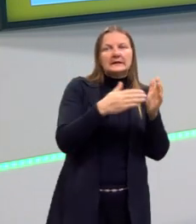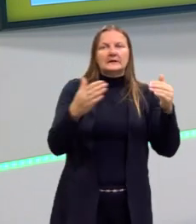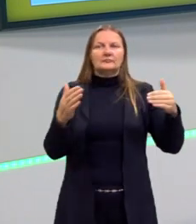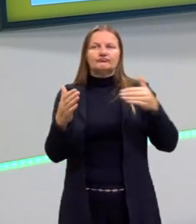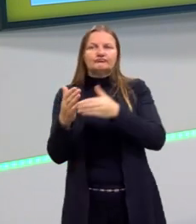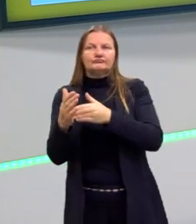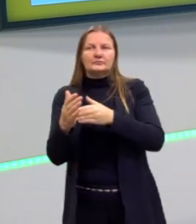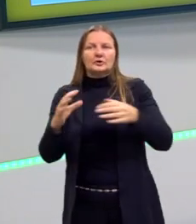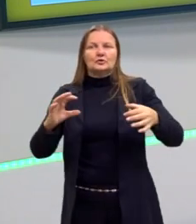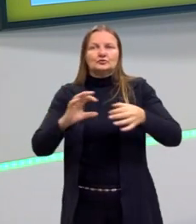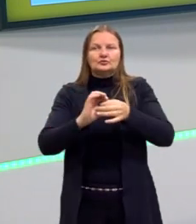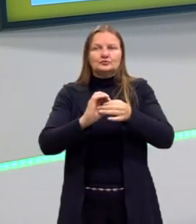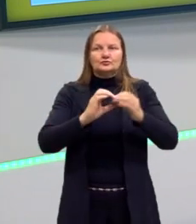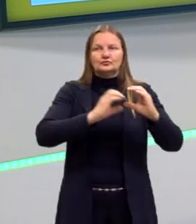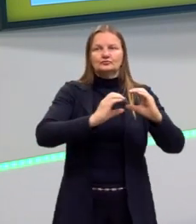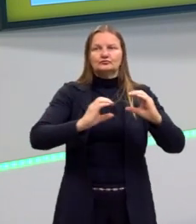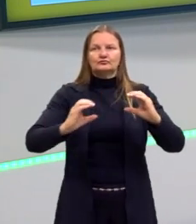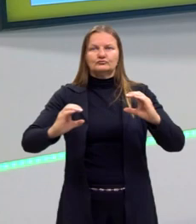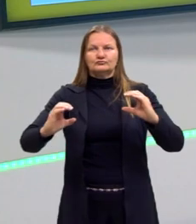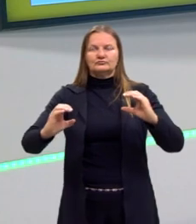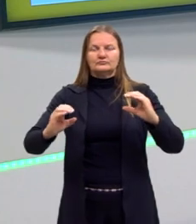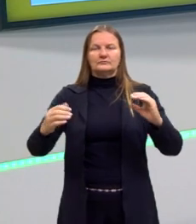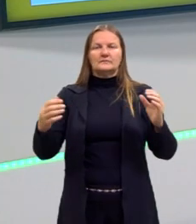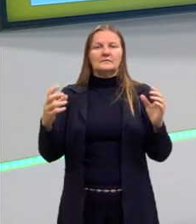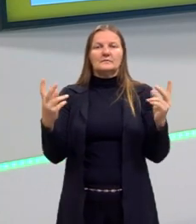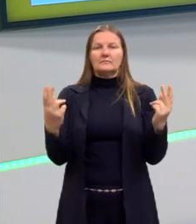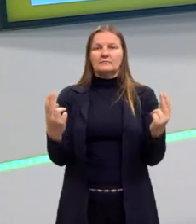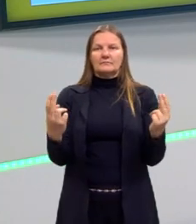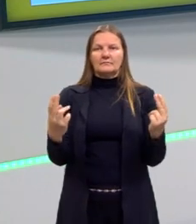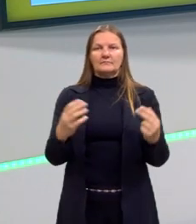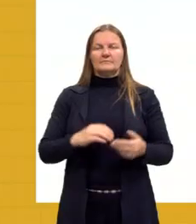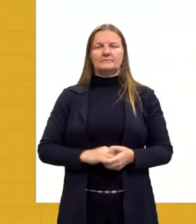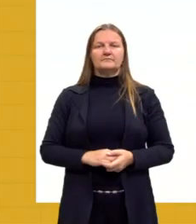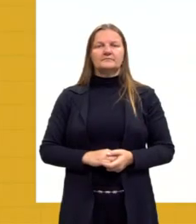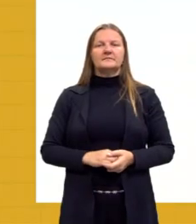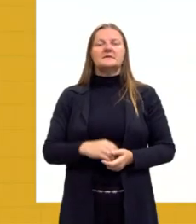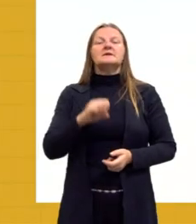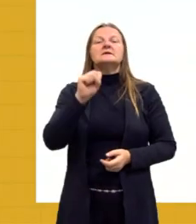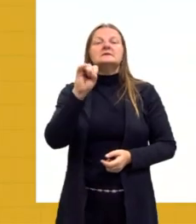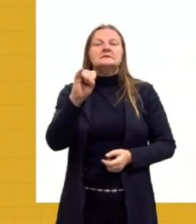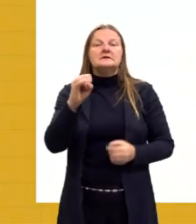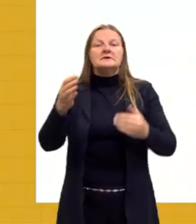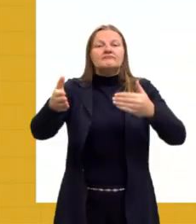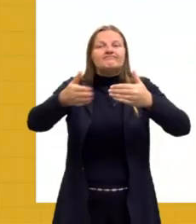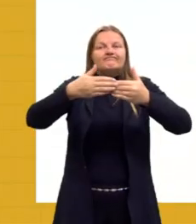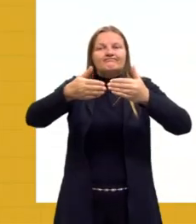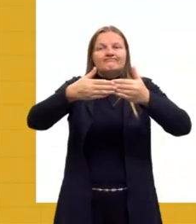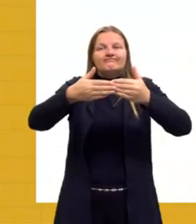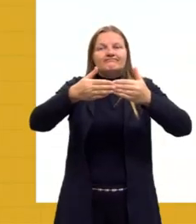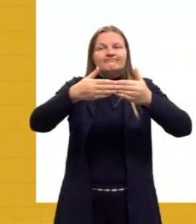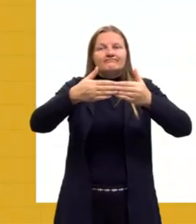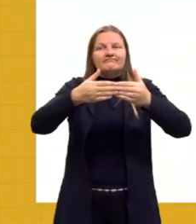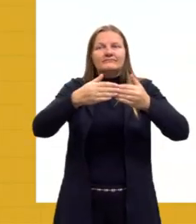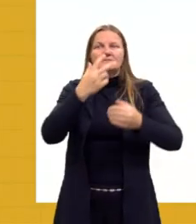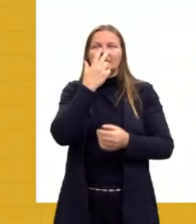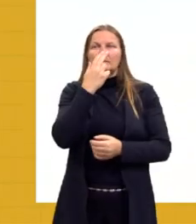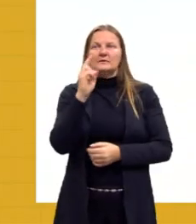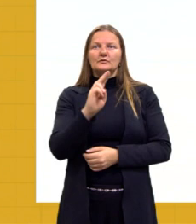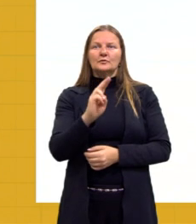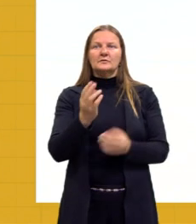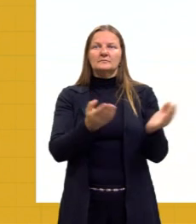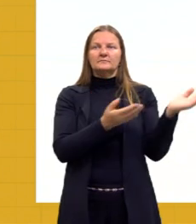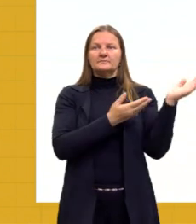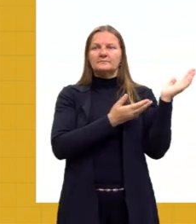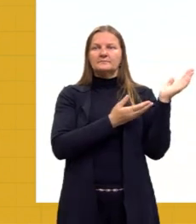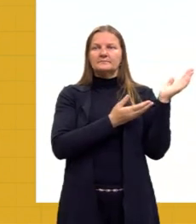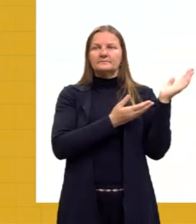também um ciclo junto na mesma cadeia carbônica e quando eu falo de fechamento das cadeias fechadas eu também